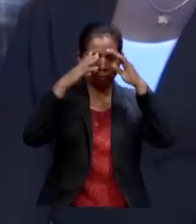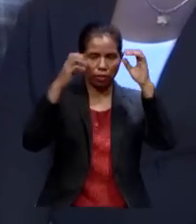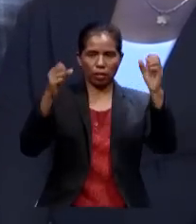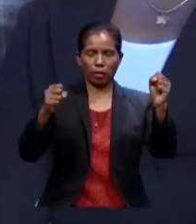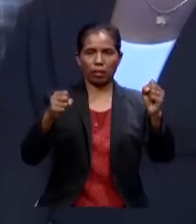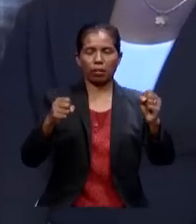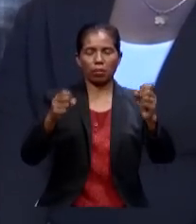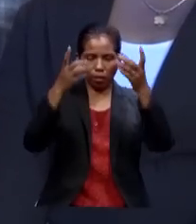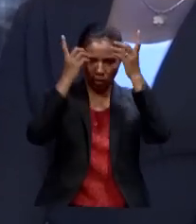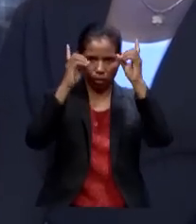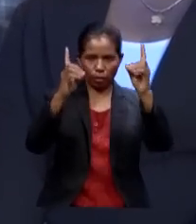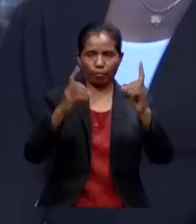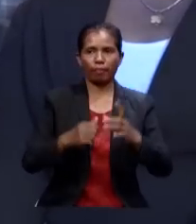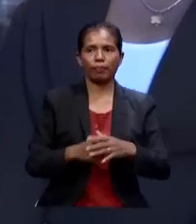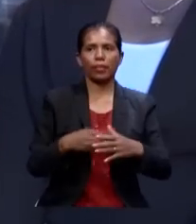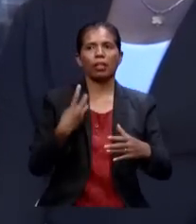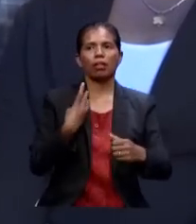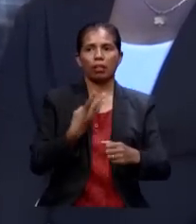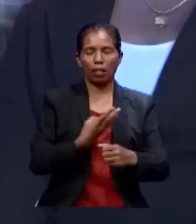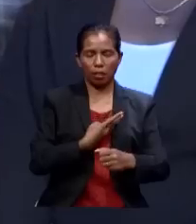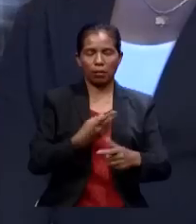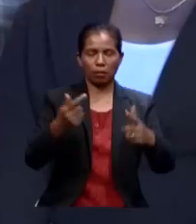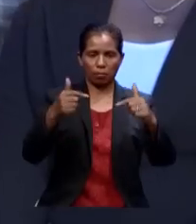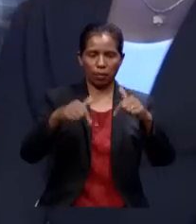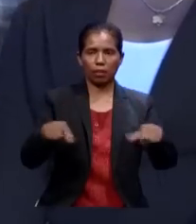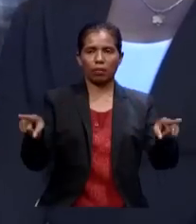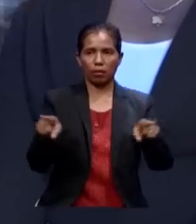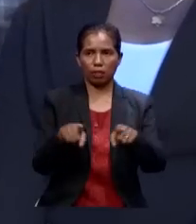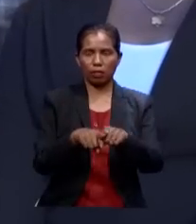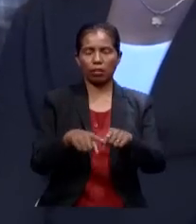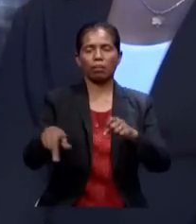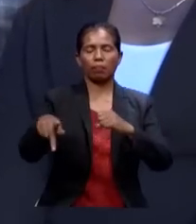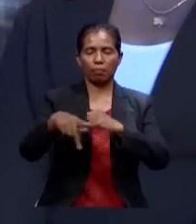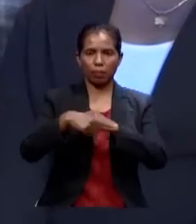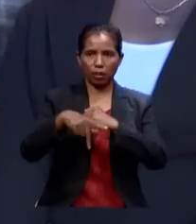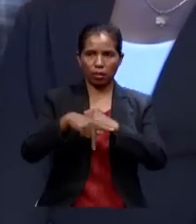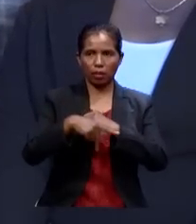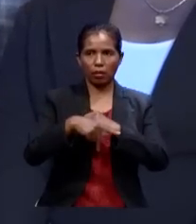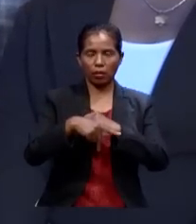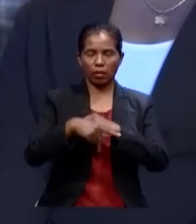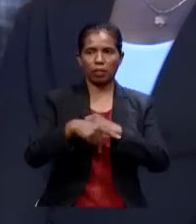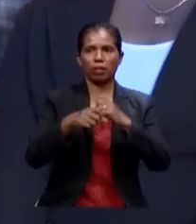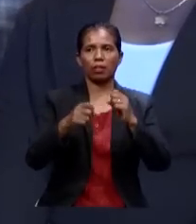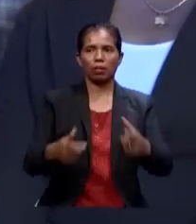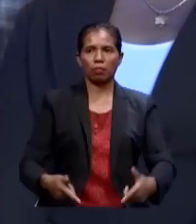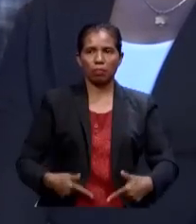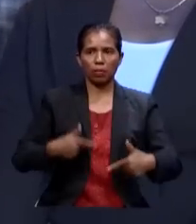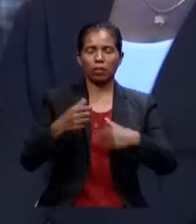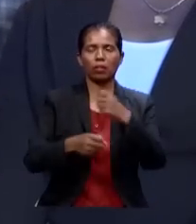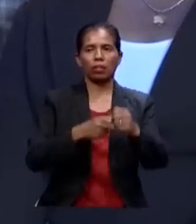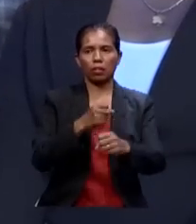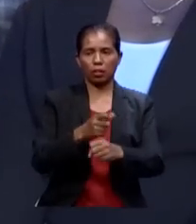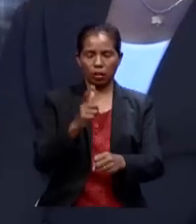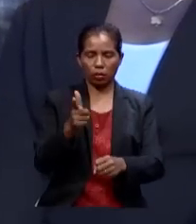maka sedi sidi. Amimos mai hanesan partido nebe maka moristina rua nuru